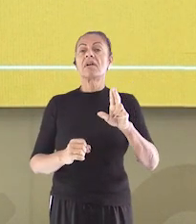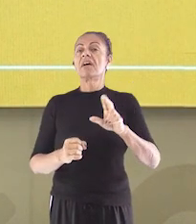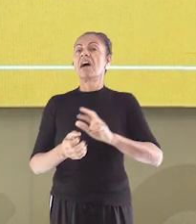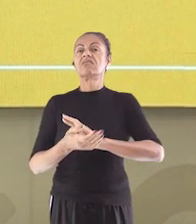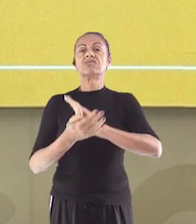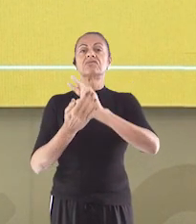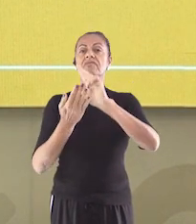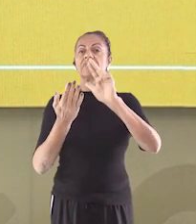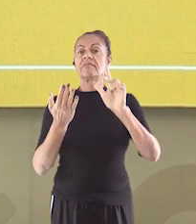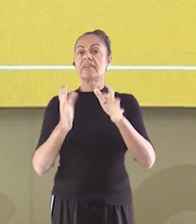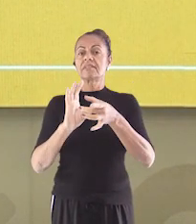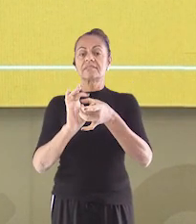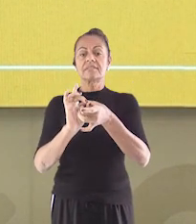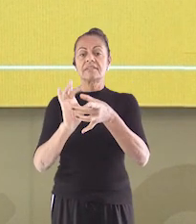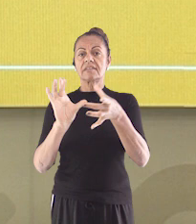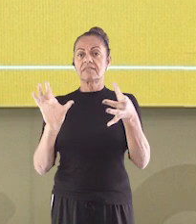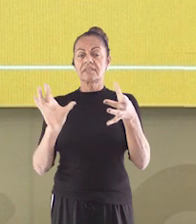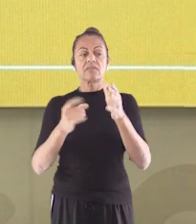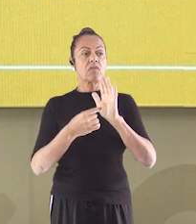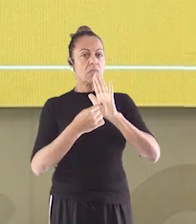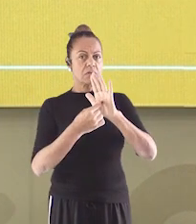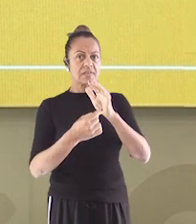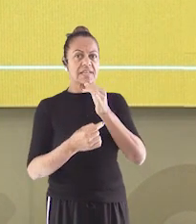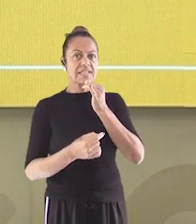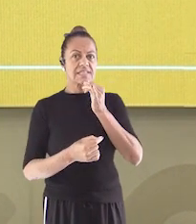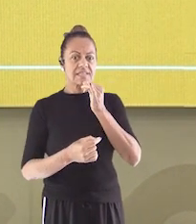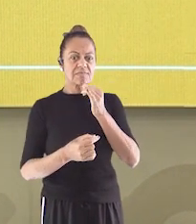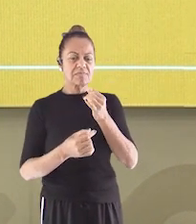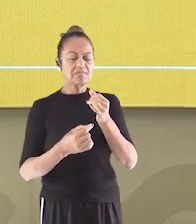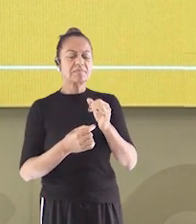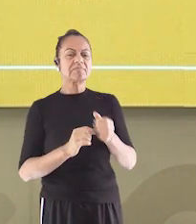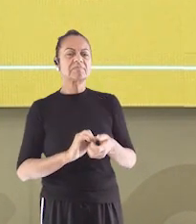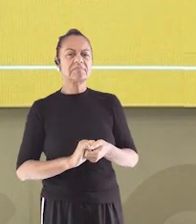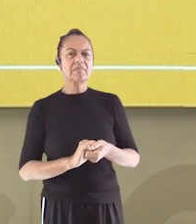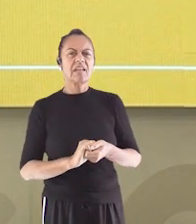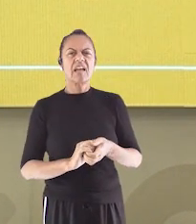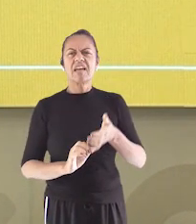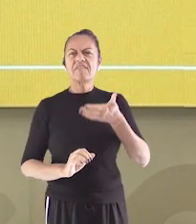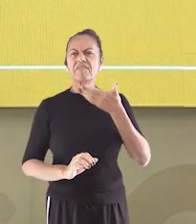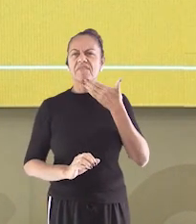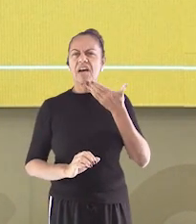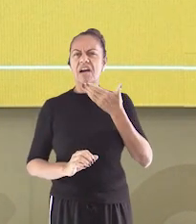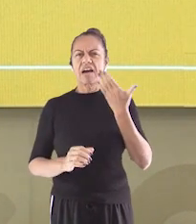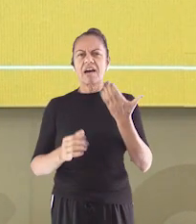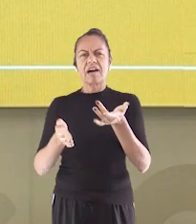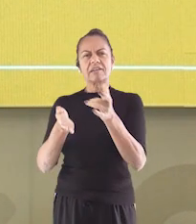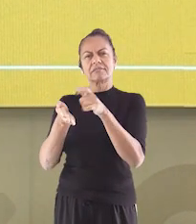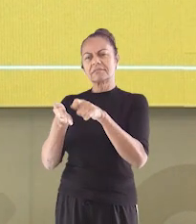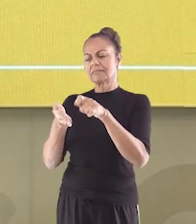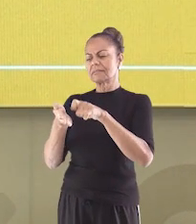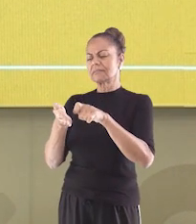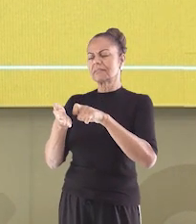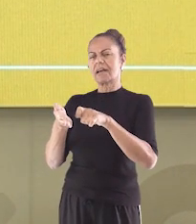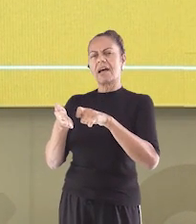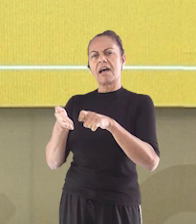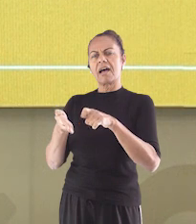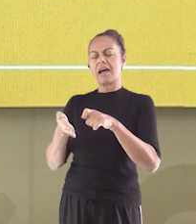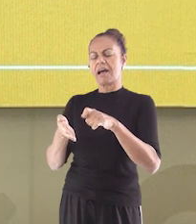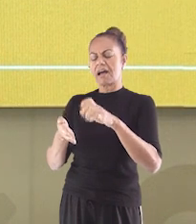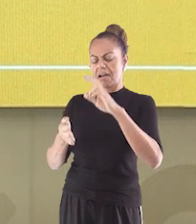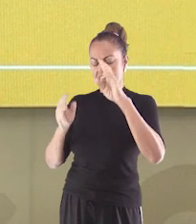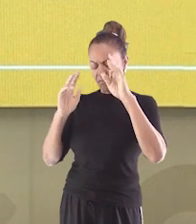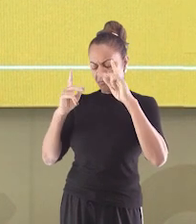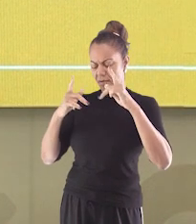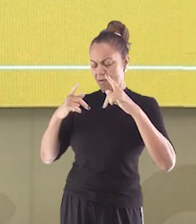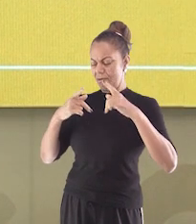poemas de versos livres, como esses aqui do exemplo. Além de serem mais fáceis de serem